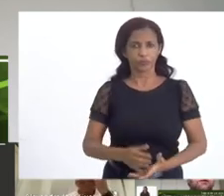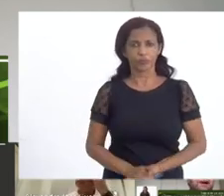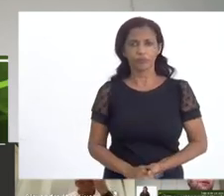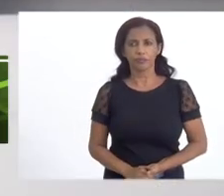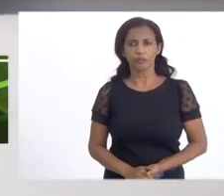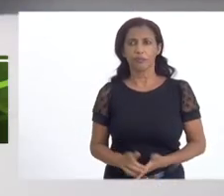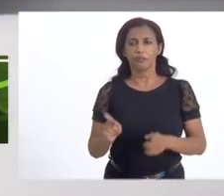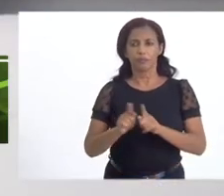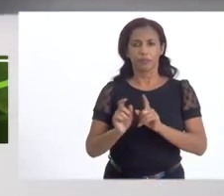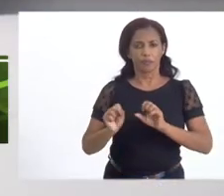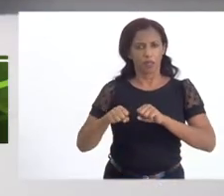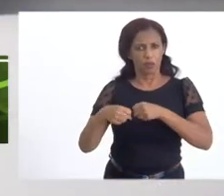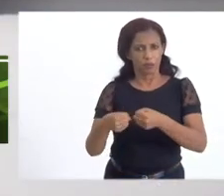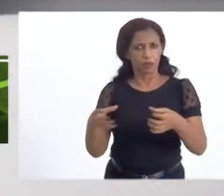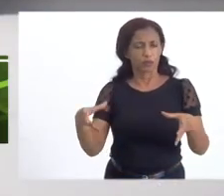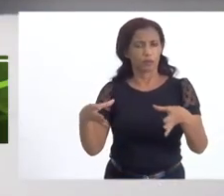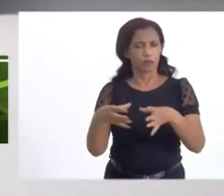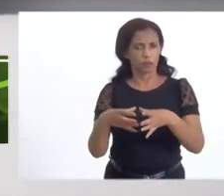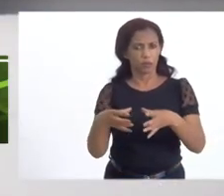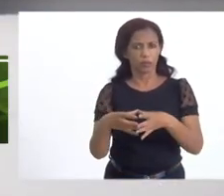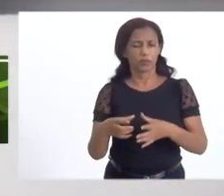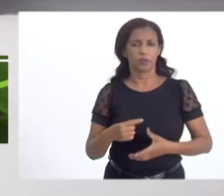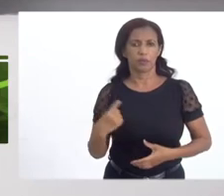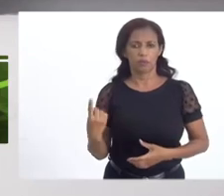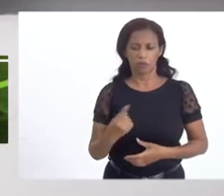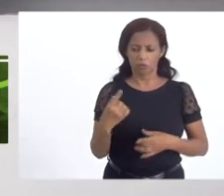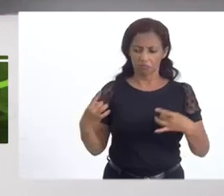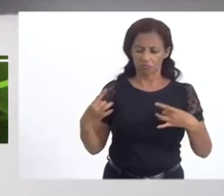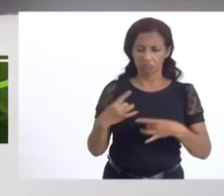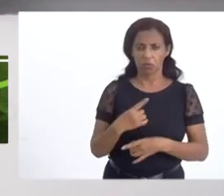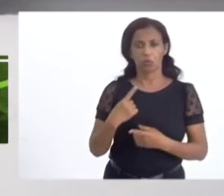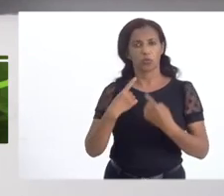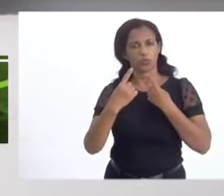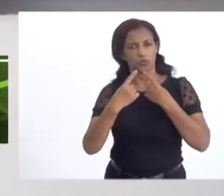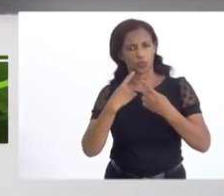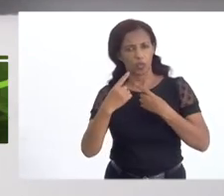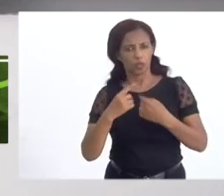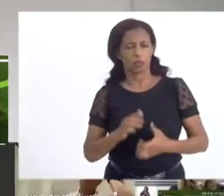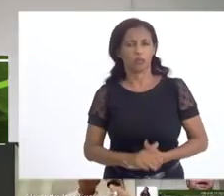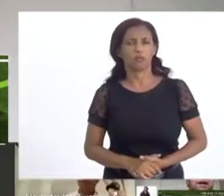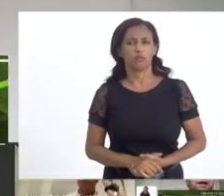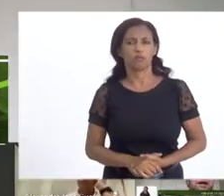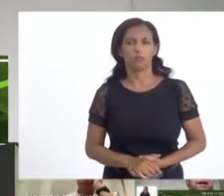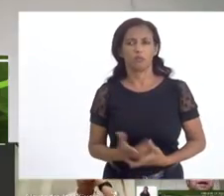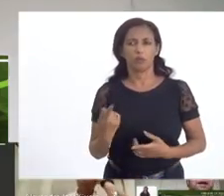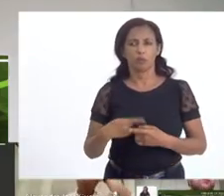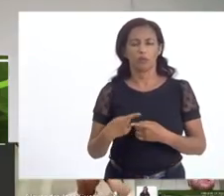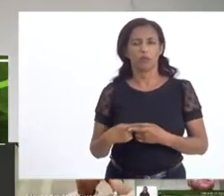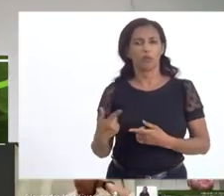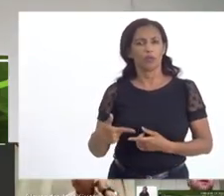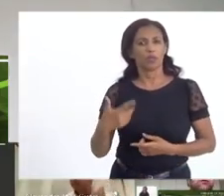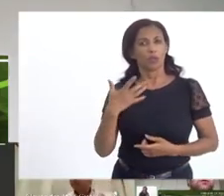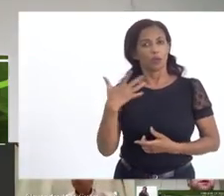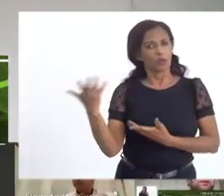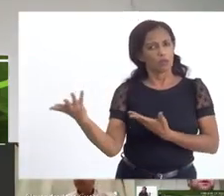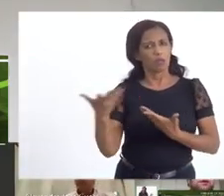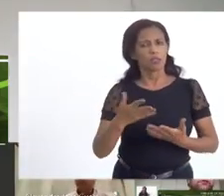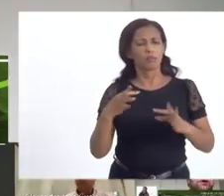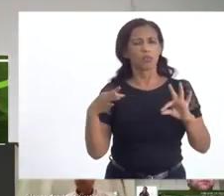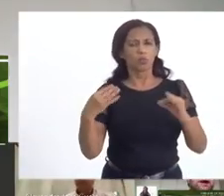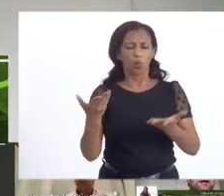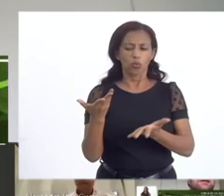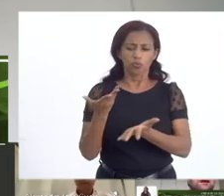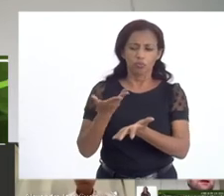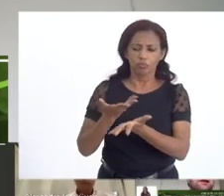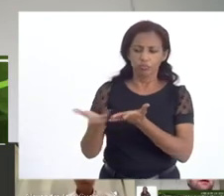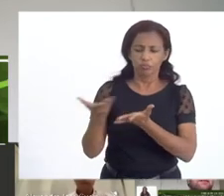Quero reforçar para a comissão a nossa disponibilidade para o diálogo. Faço questão de receber todas as demandas que